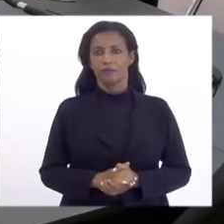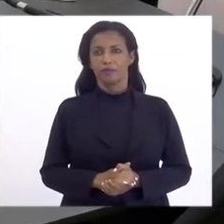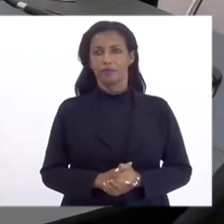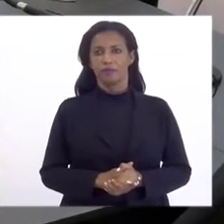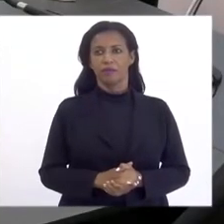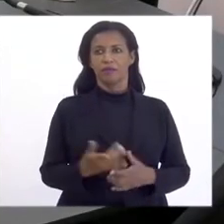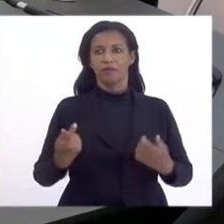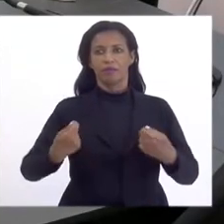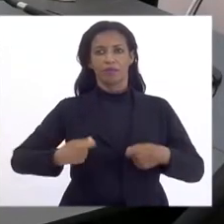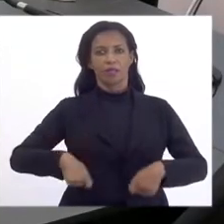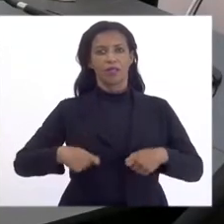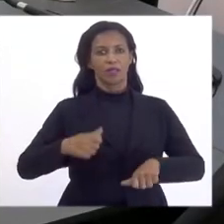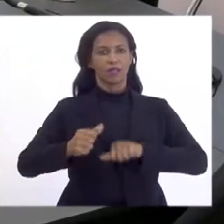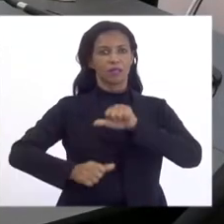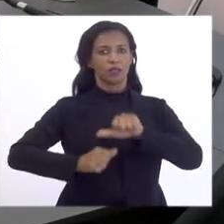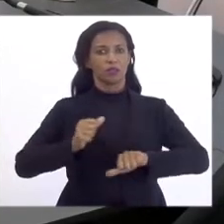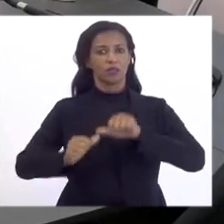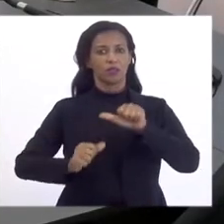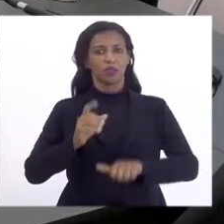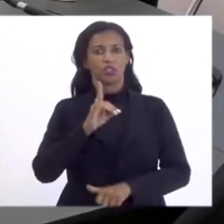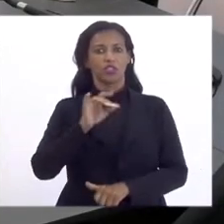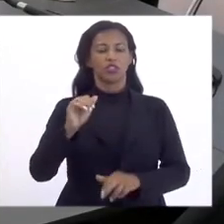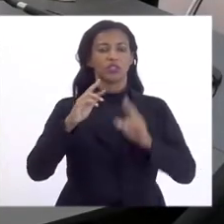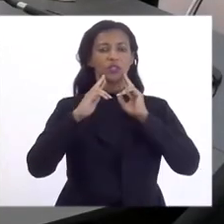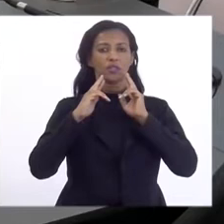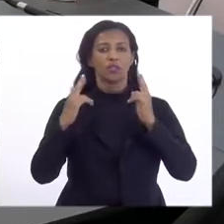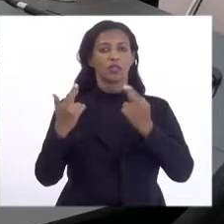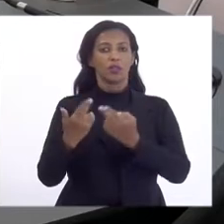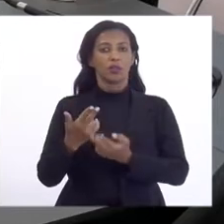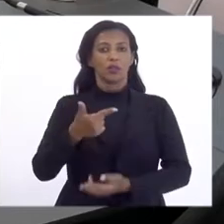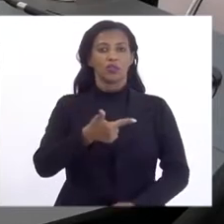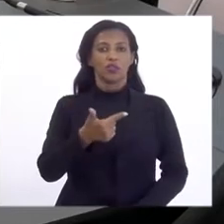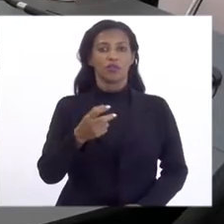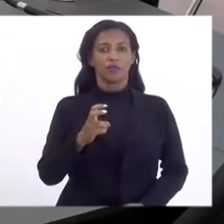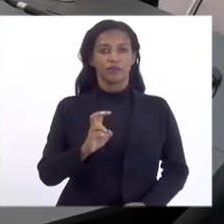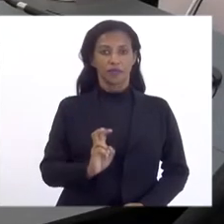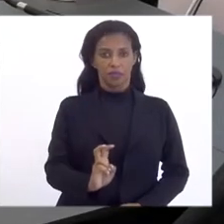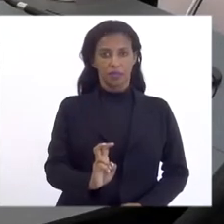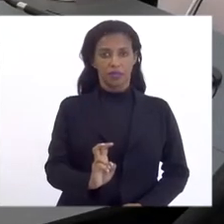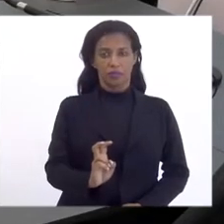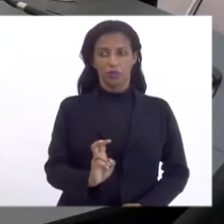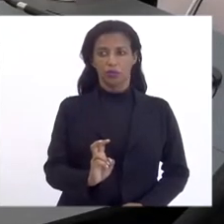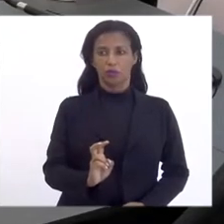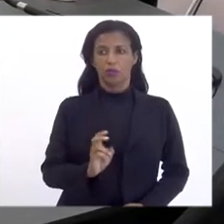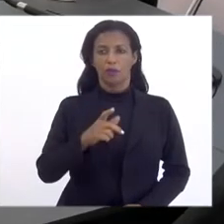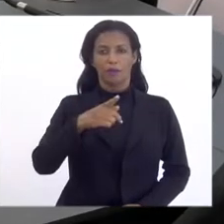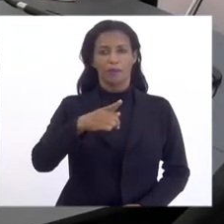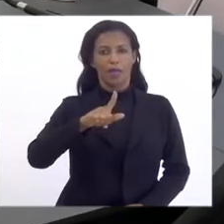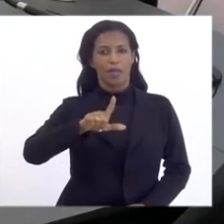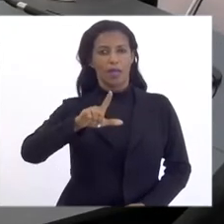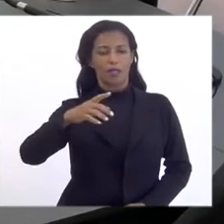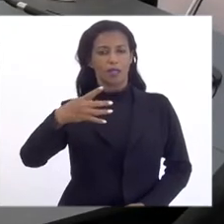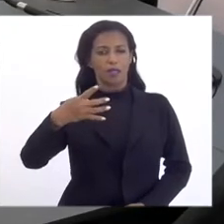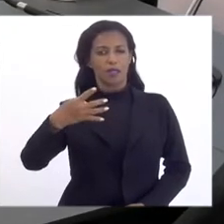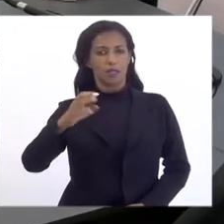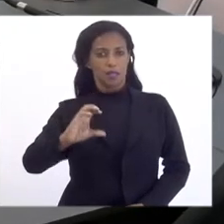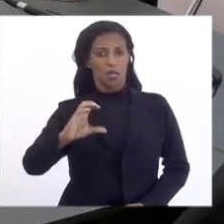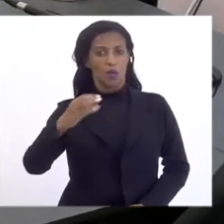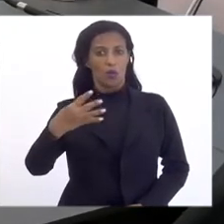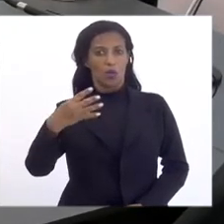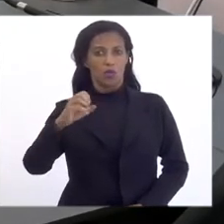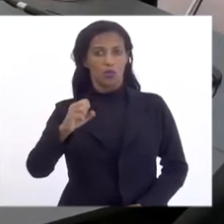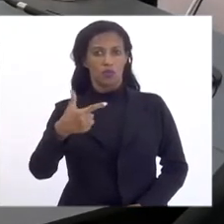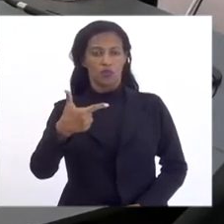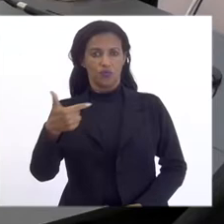a necessidade de uma mudança de data da audiência pública do dia 25, da audiência pública sobre o PLC 41 de 2021, da